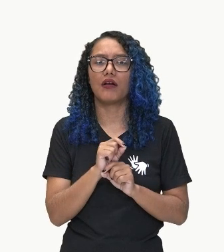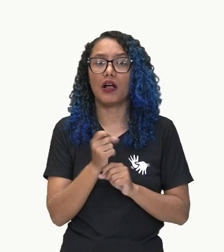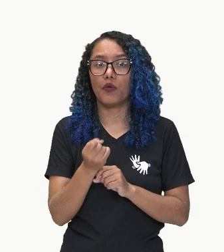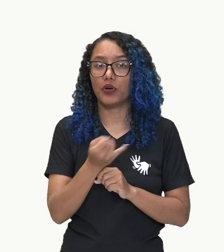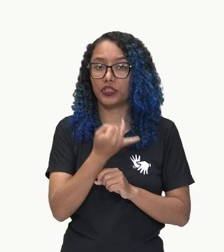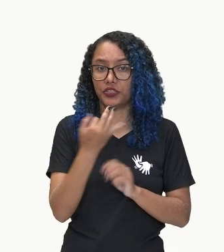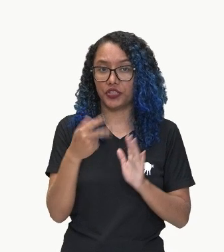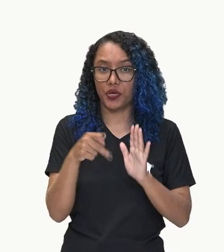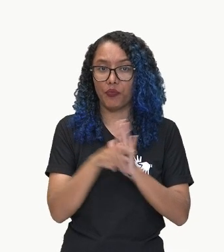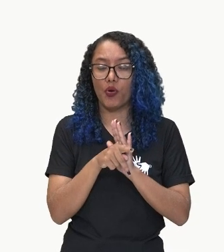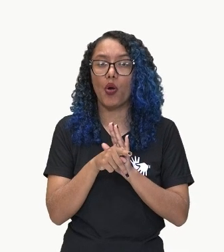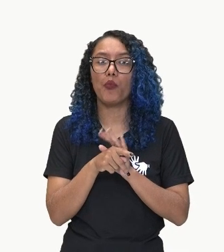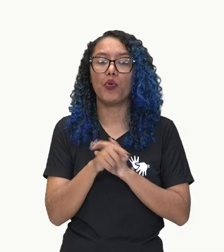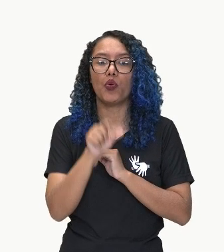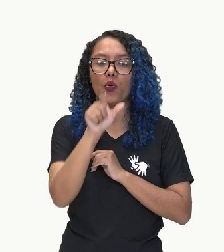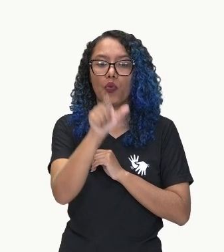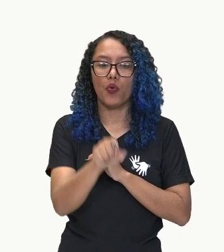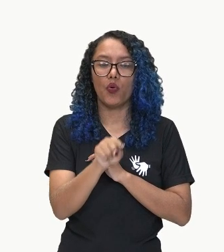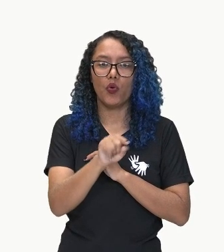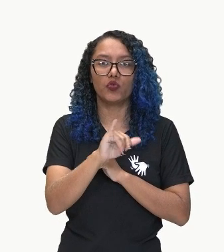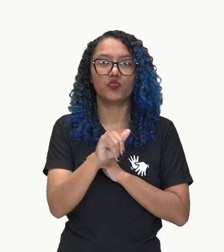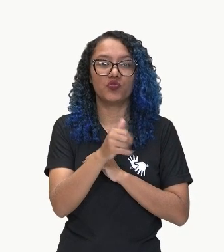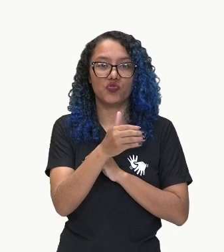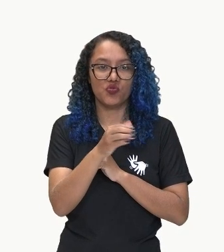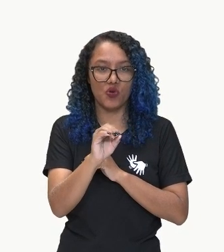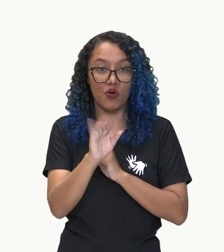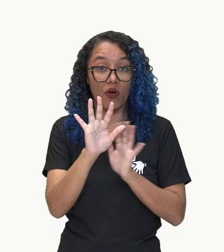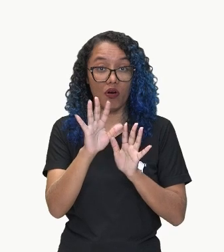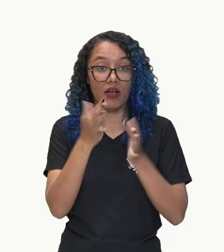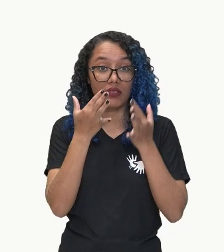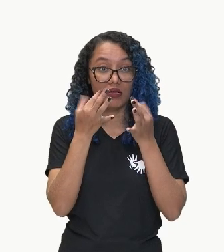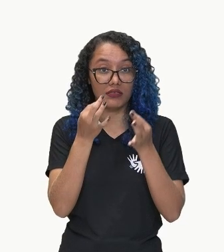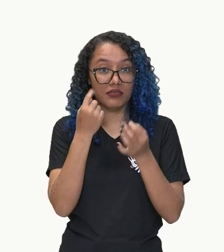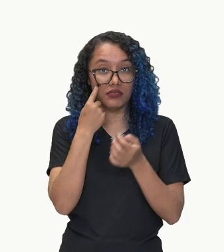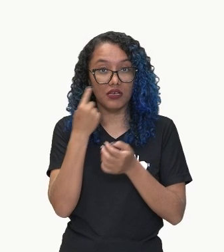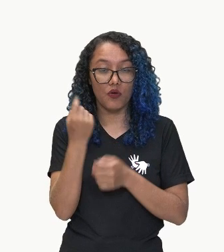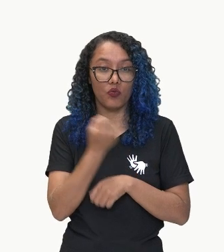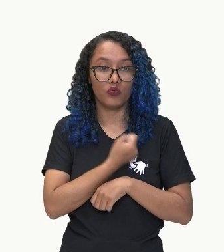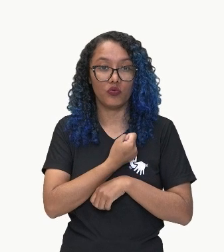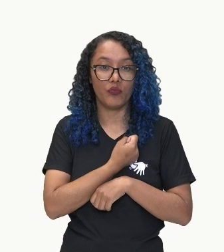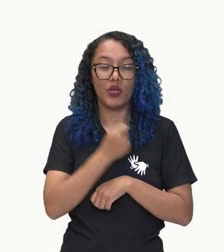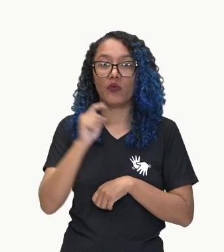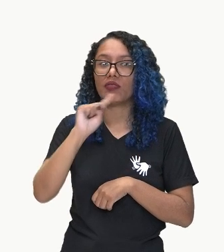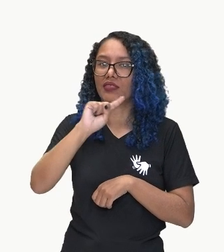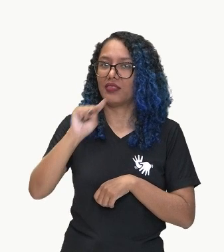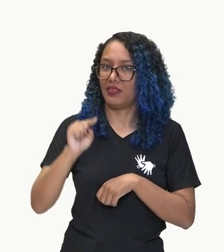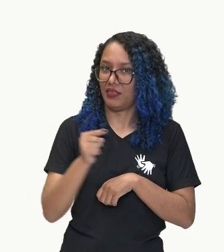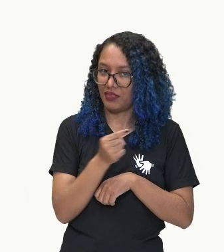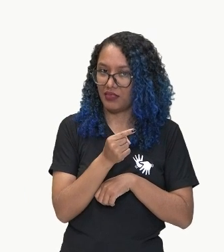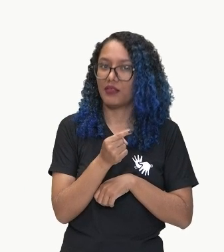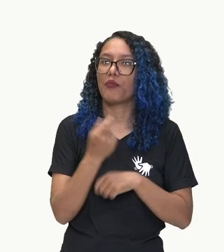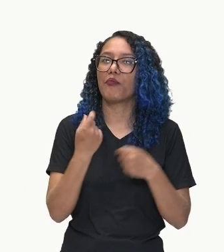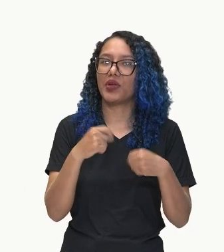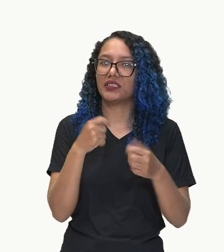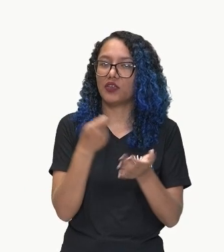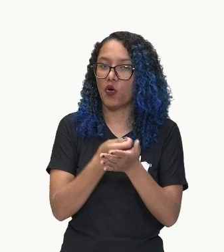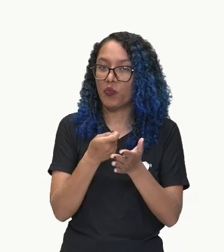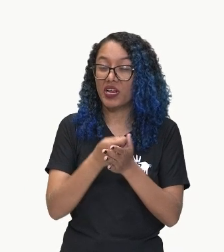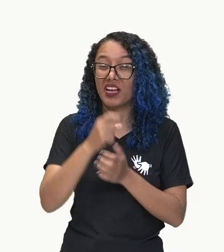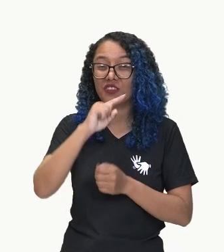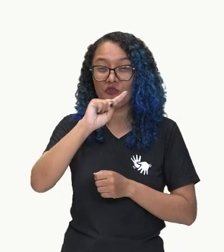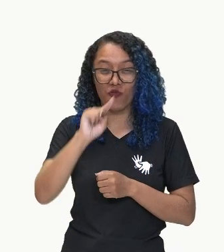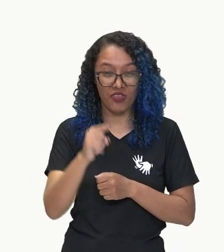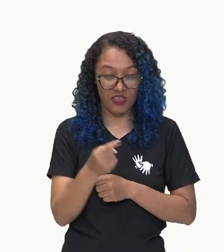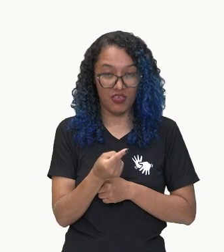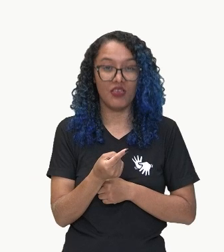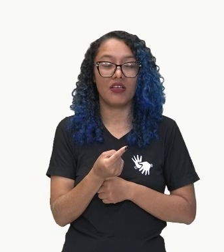recebeu? Preste atenção que agora é número decimal. Tem que aparecer um número com vírgula. Então, aí, não é o número